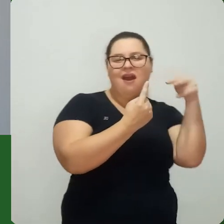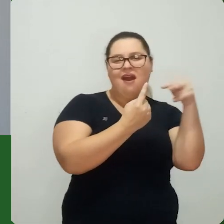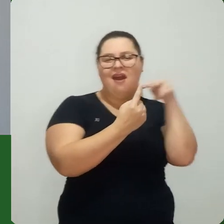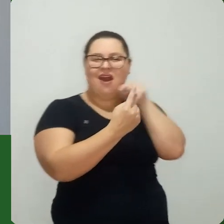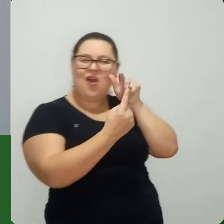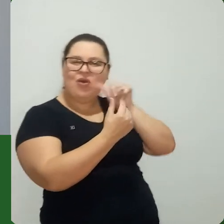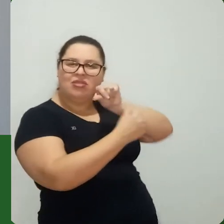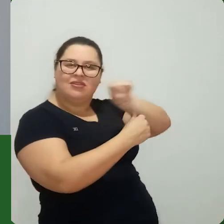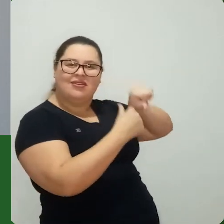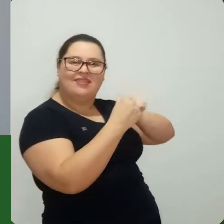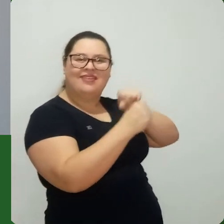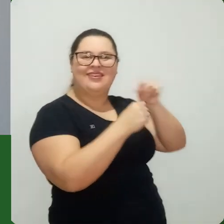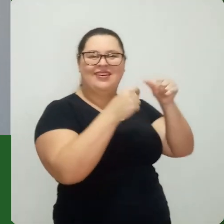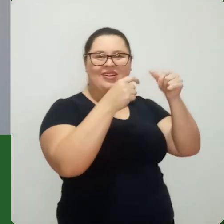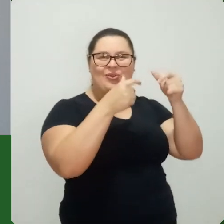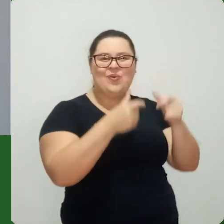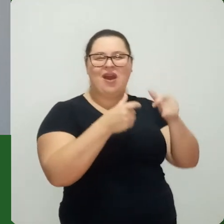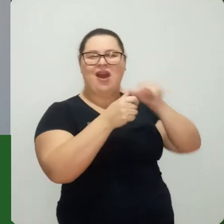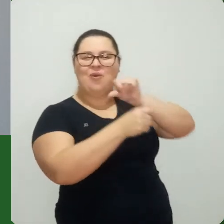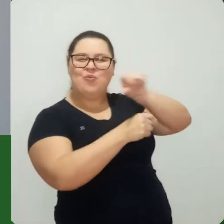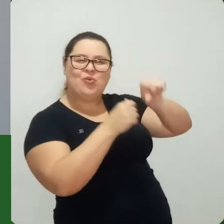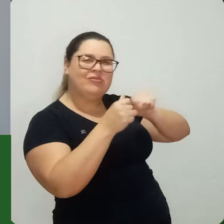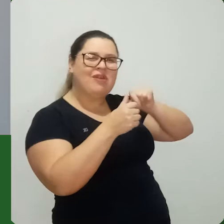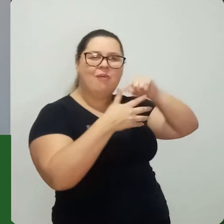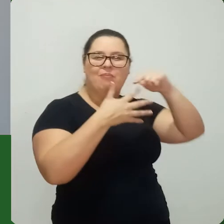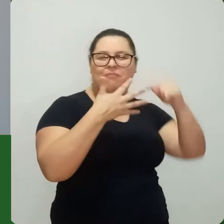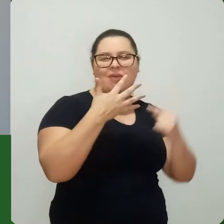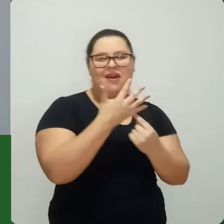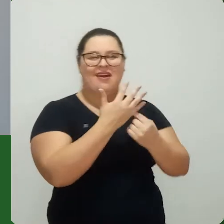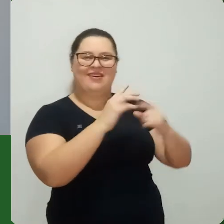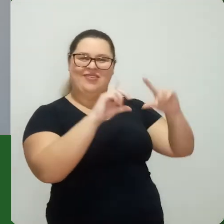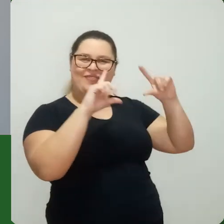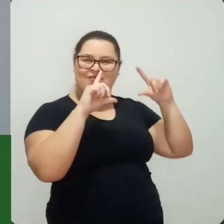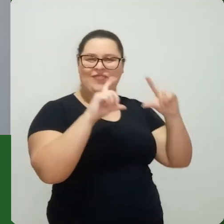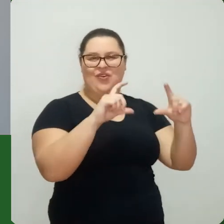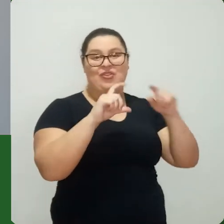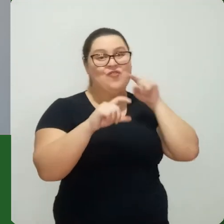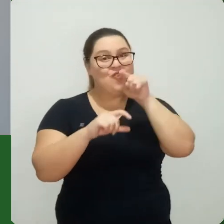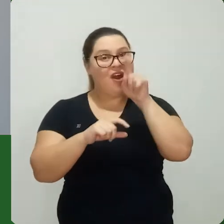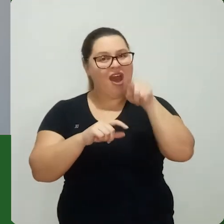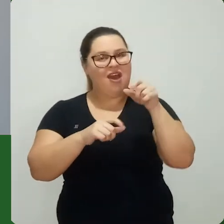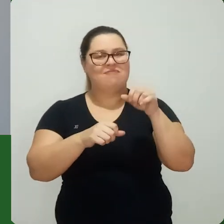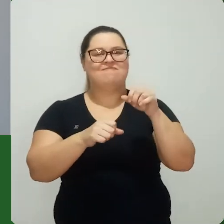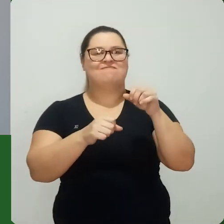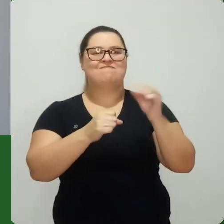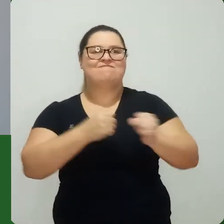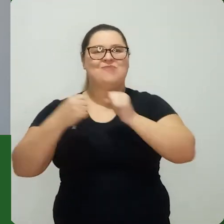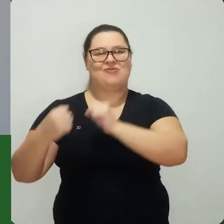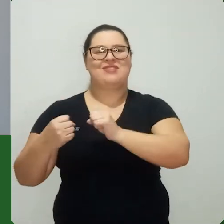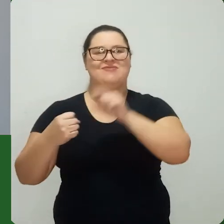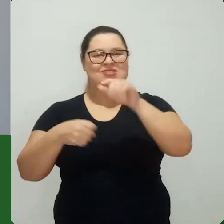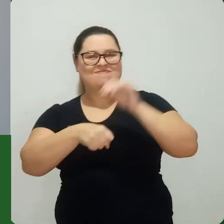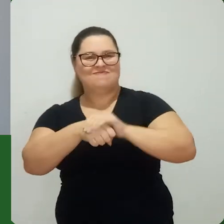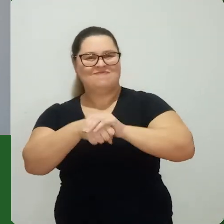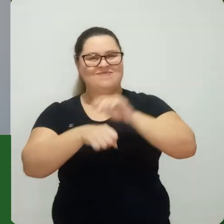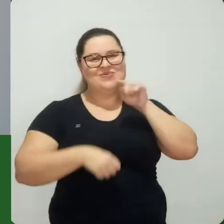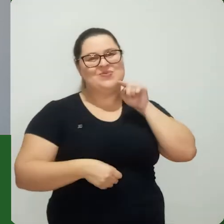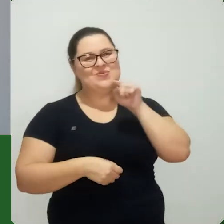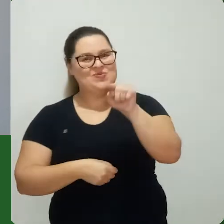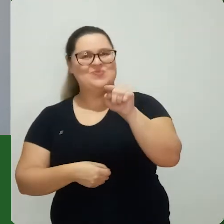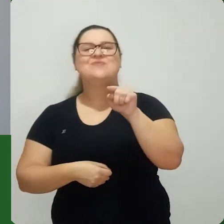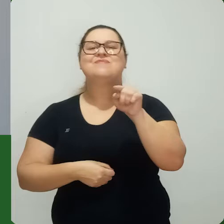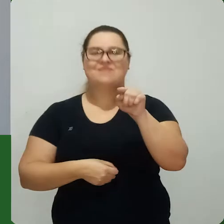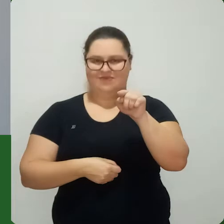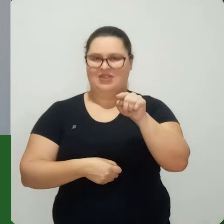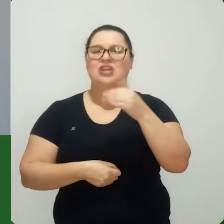em algo extremamente interessante ou irrelevante. Então é você que tem o poder. Não adianta nada, absolutamente nada, você ter o